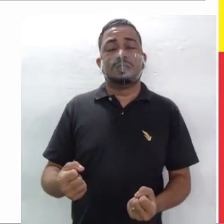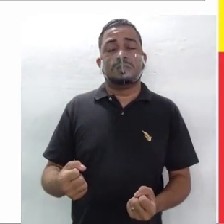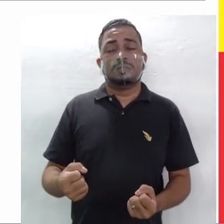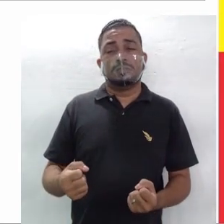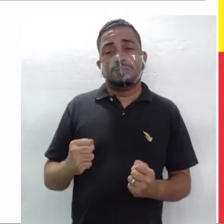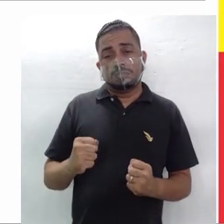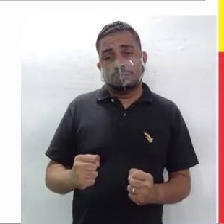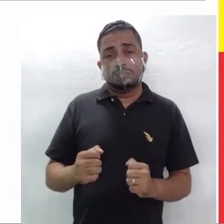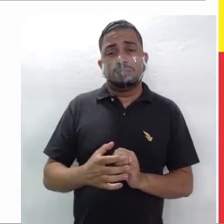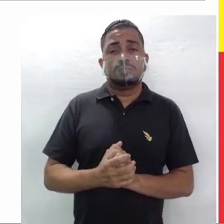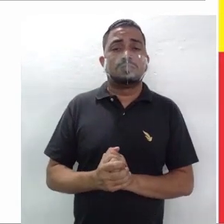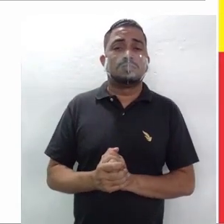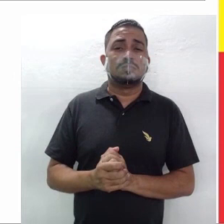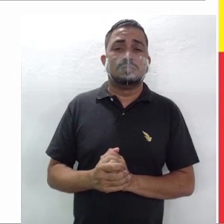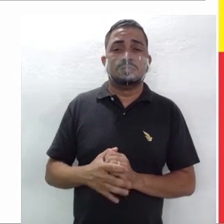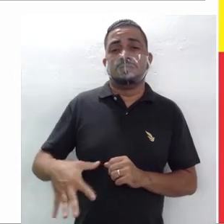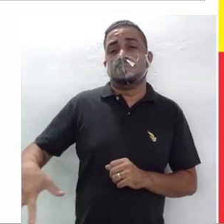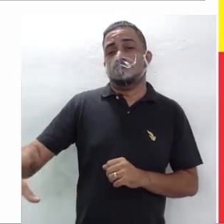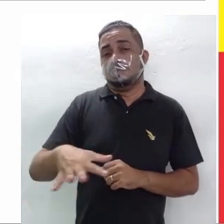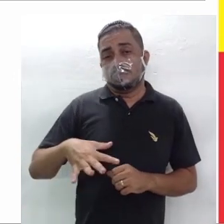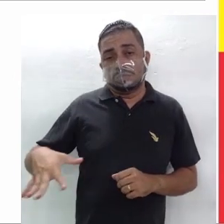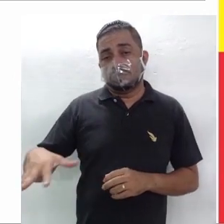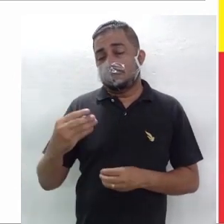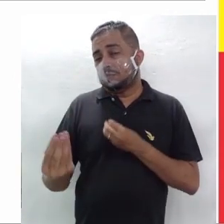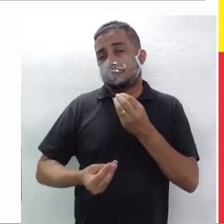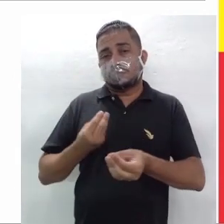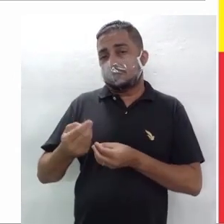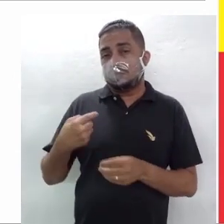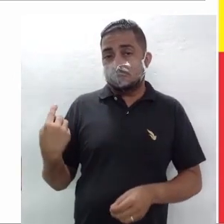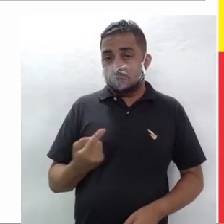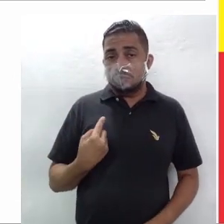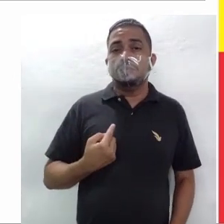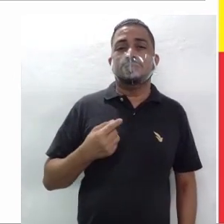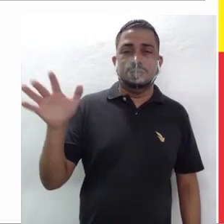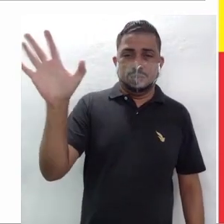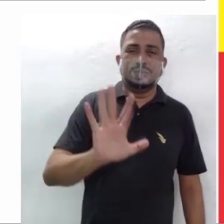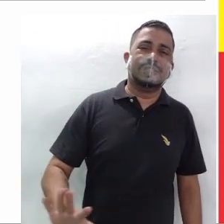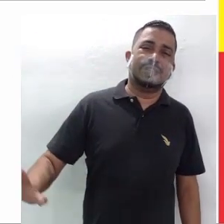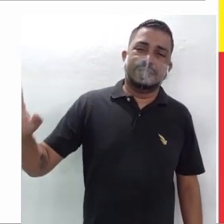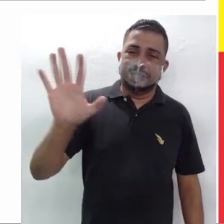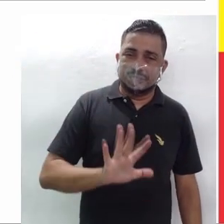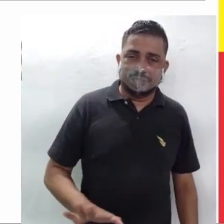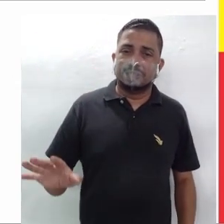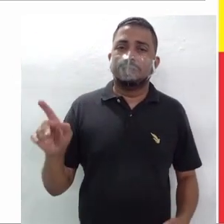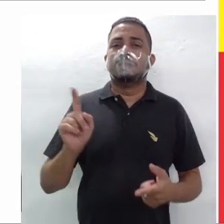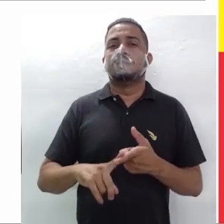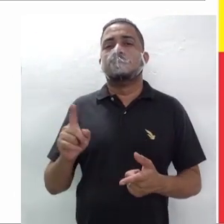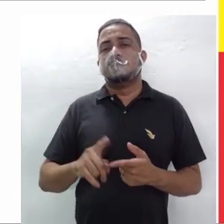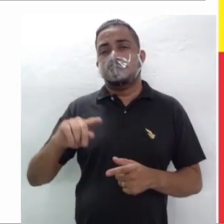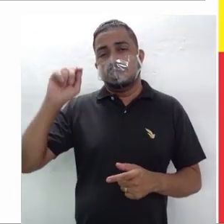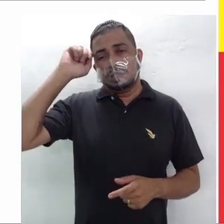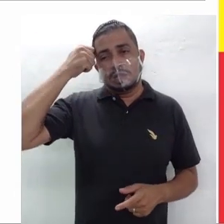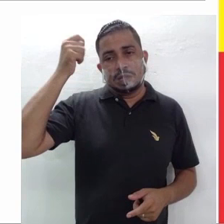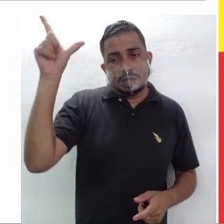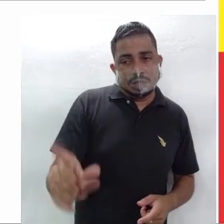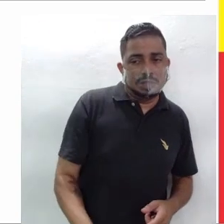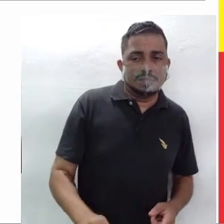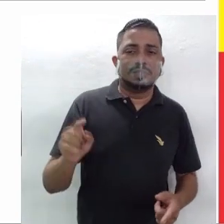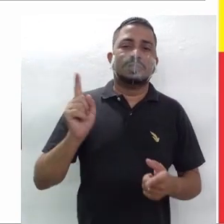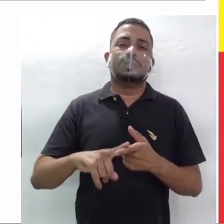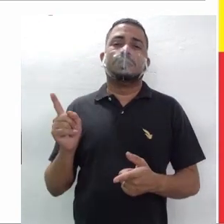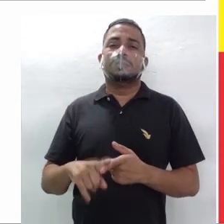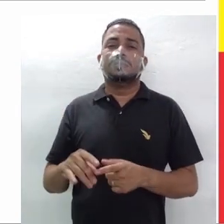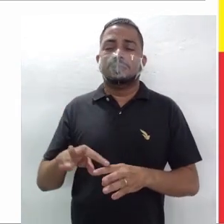caso, em regiões como o nosso Nordeste, lá na África,